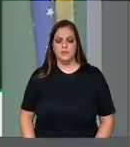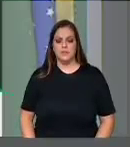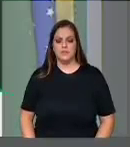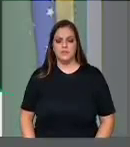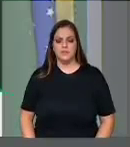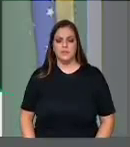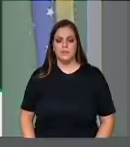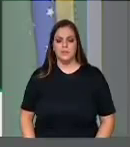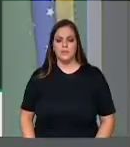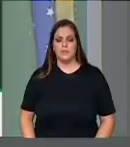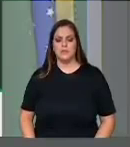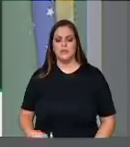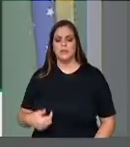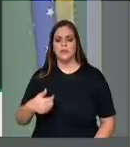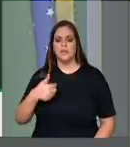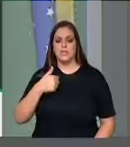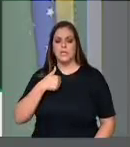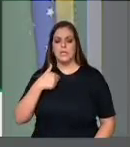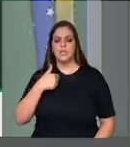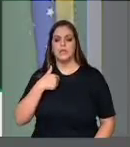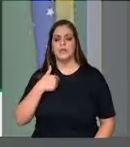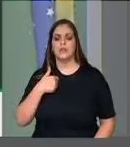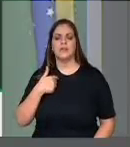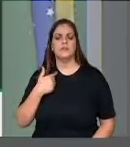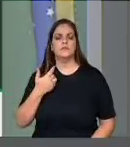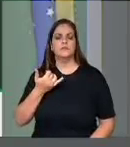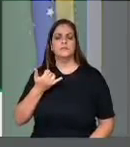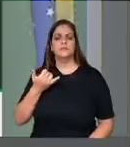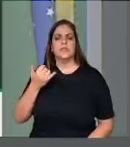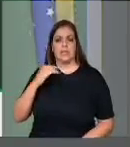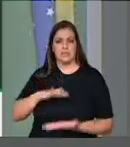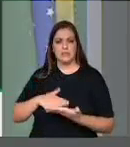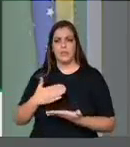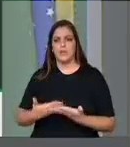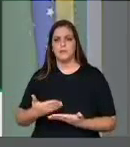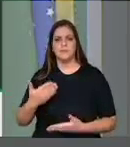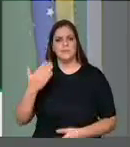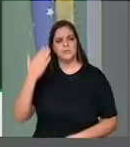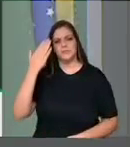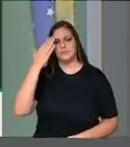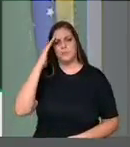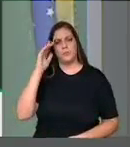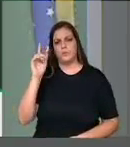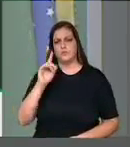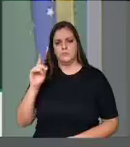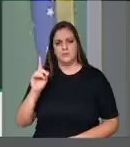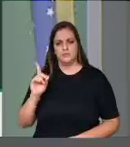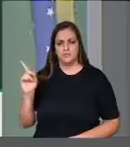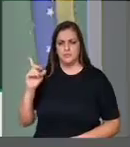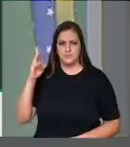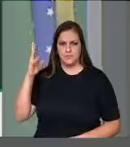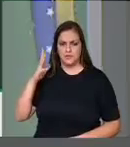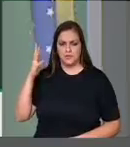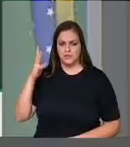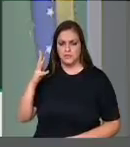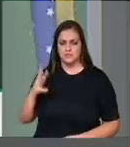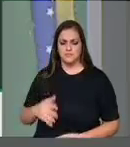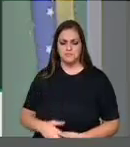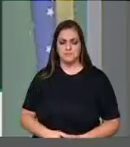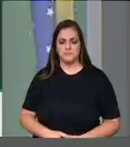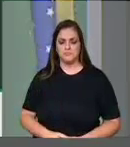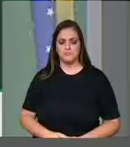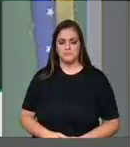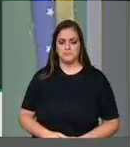votei também contra a abertura do inquérito da ação aqui, da ação na Câmara contra o presidente Michel